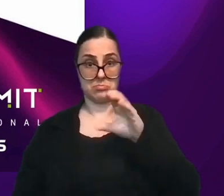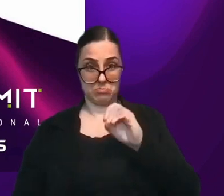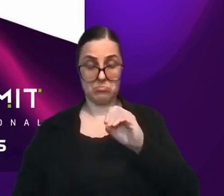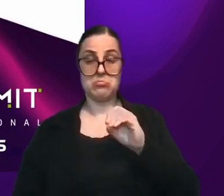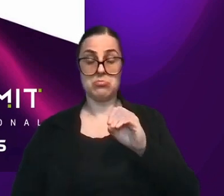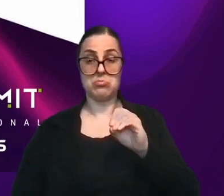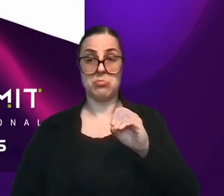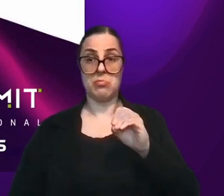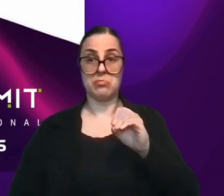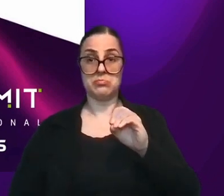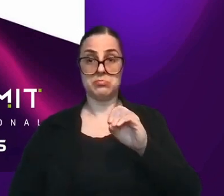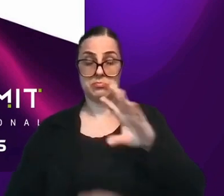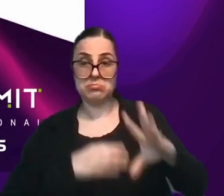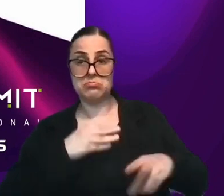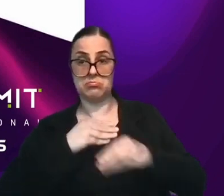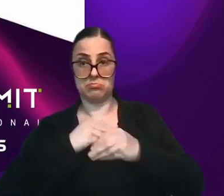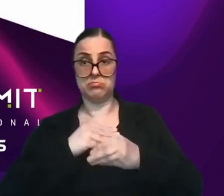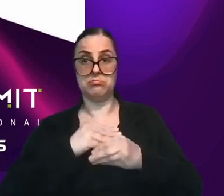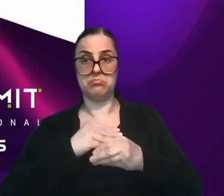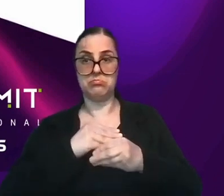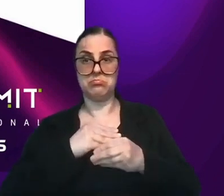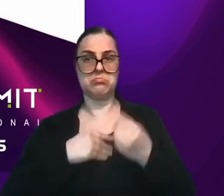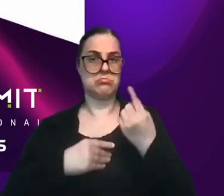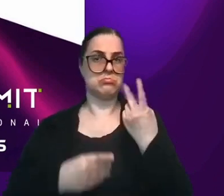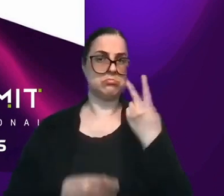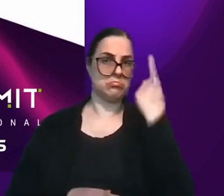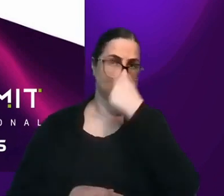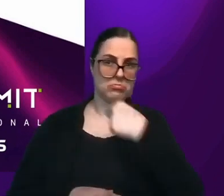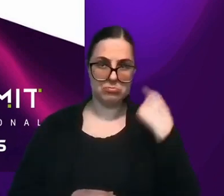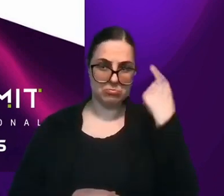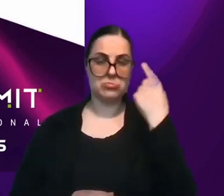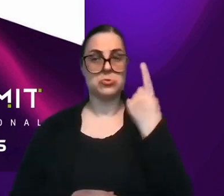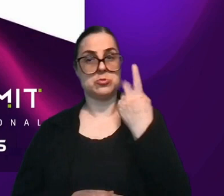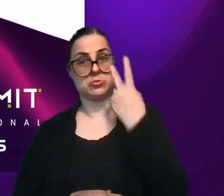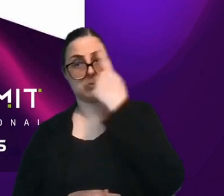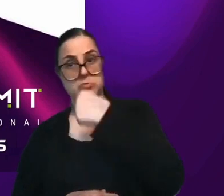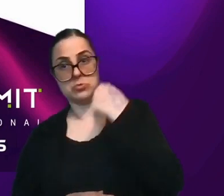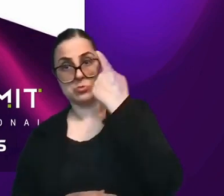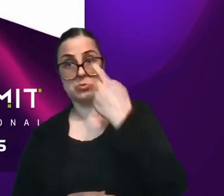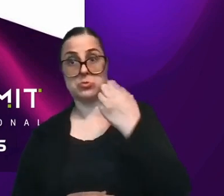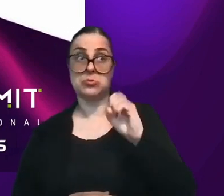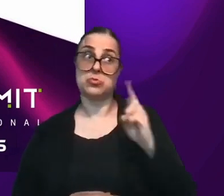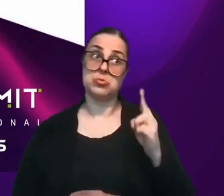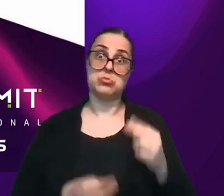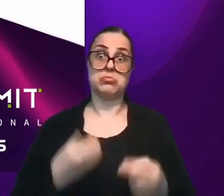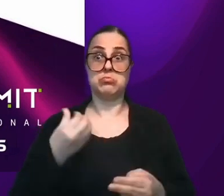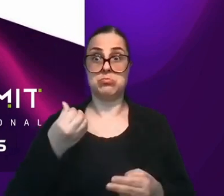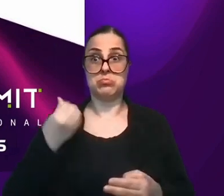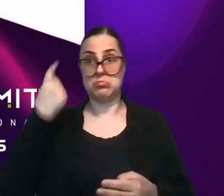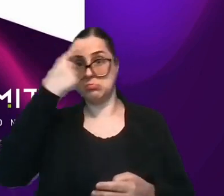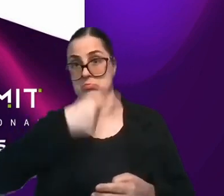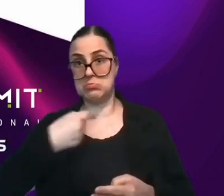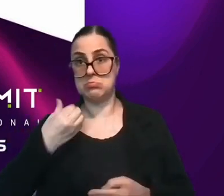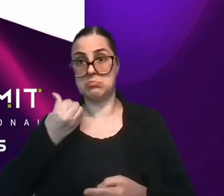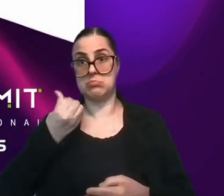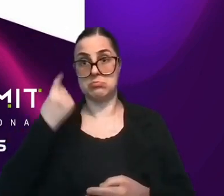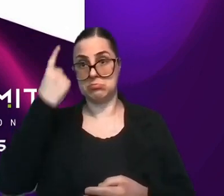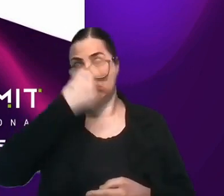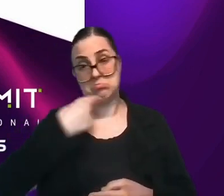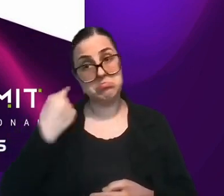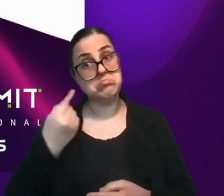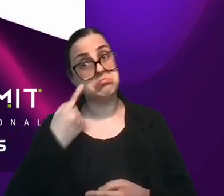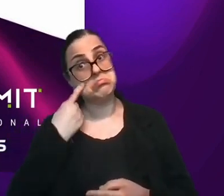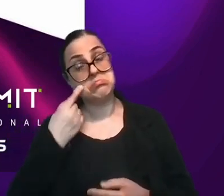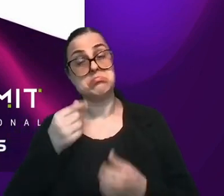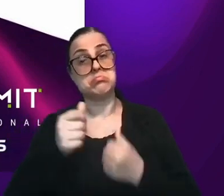cada 8 horas, seja a cada 6 horas, em alguns sistemas nós podemos usar a cada 12. Né? Então, a grande preocupação é